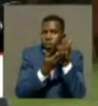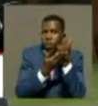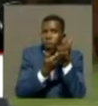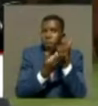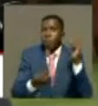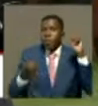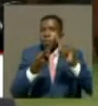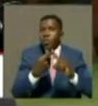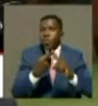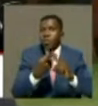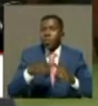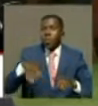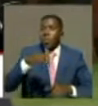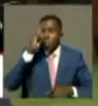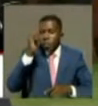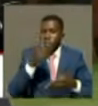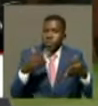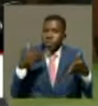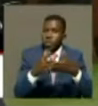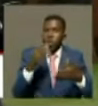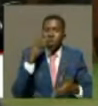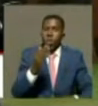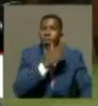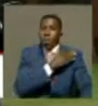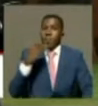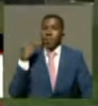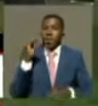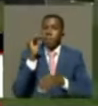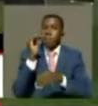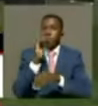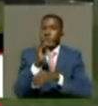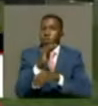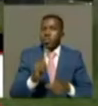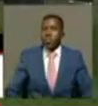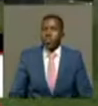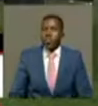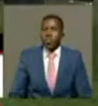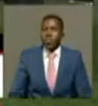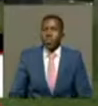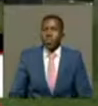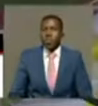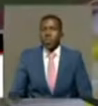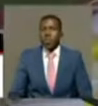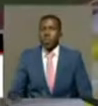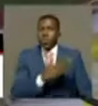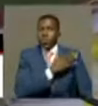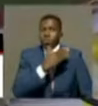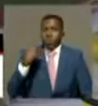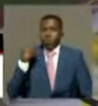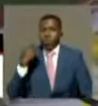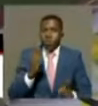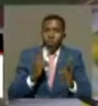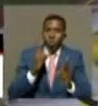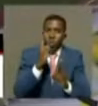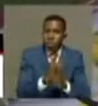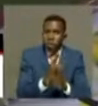estava disponível para ser um comandante provincial. O comissário Monteiro dos Santos foi encontrado já